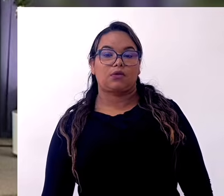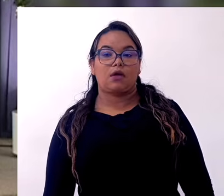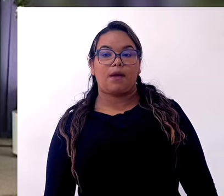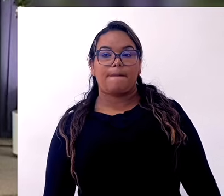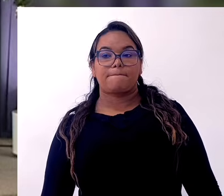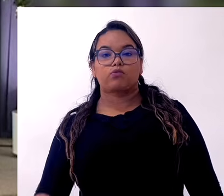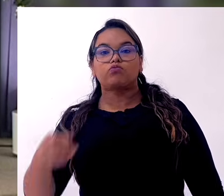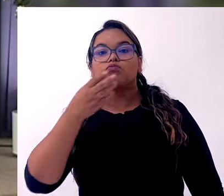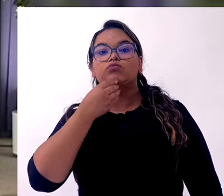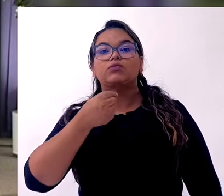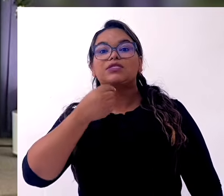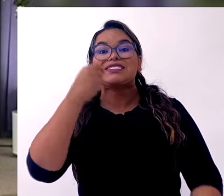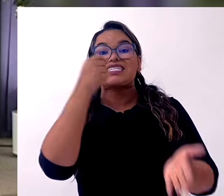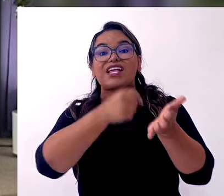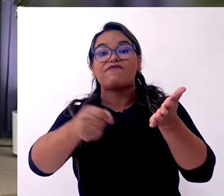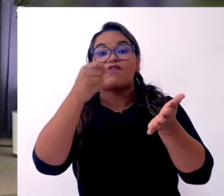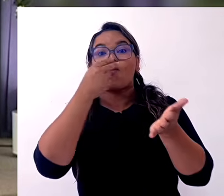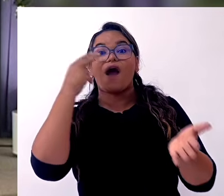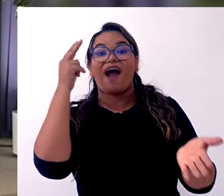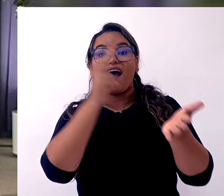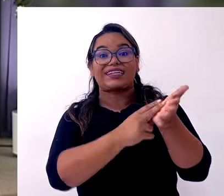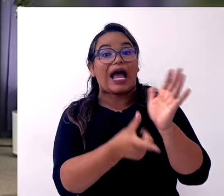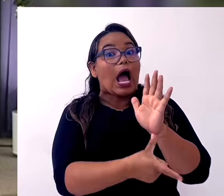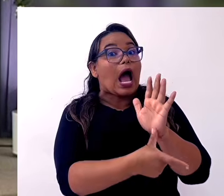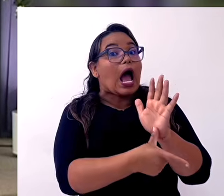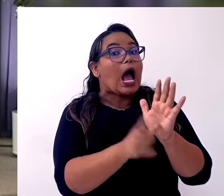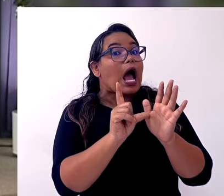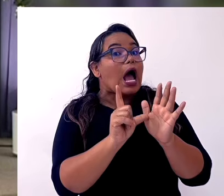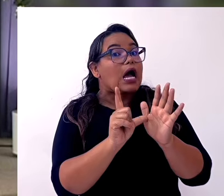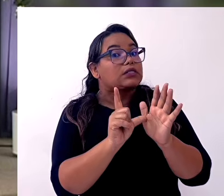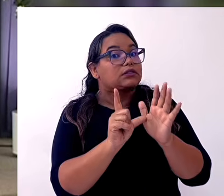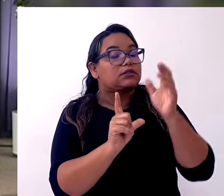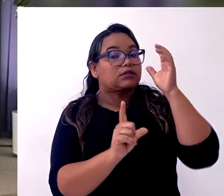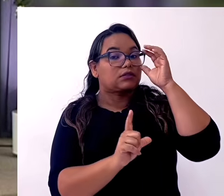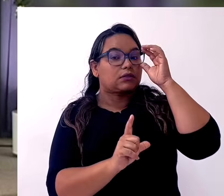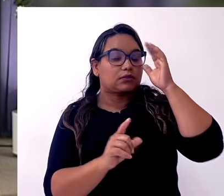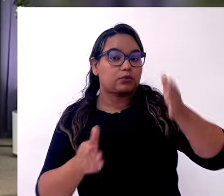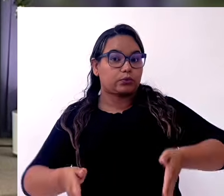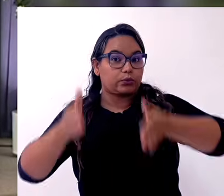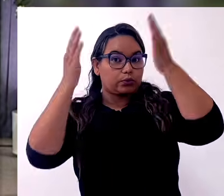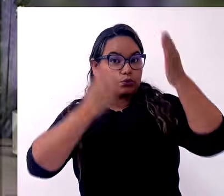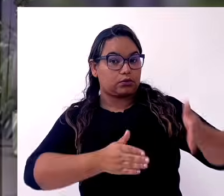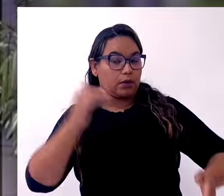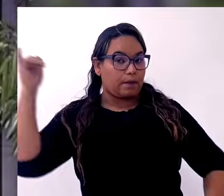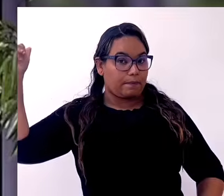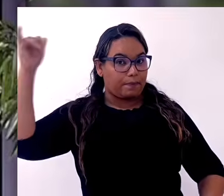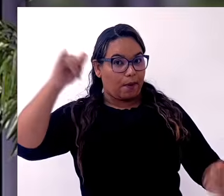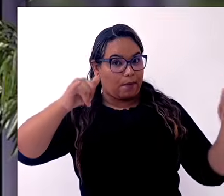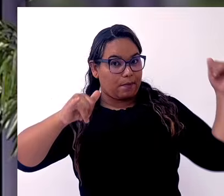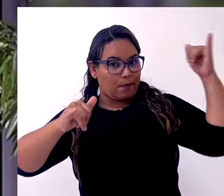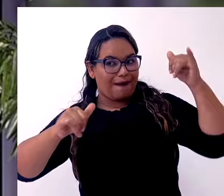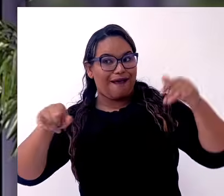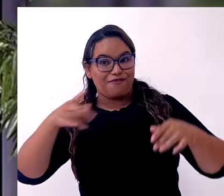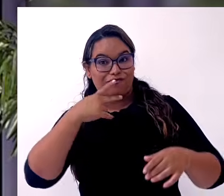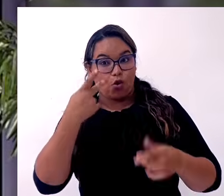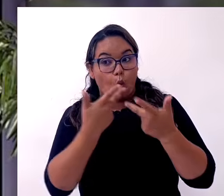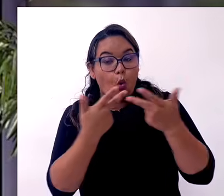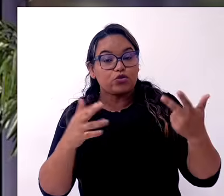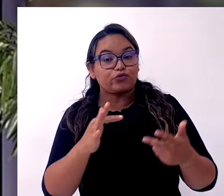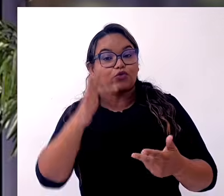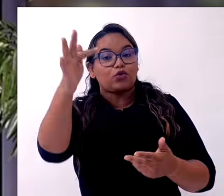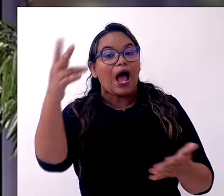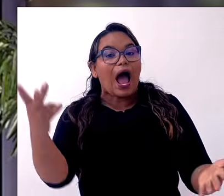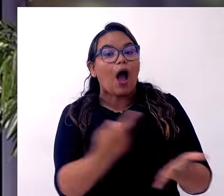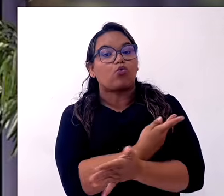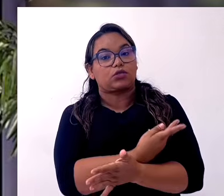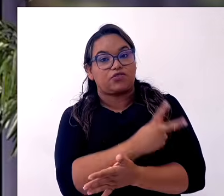Mas a CIA provavelmente ficou embaraçada pela situação e negou que ele trabalhasse para ela. E esse homem ficou muito zangado,